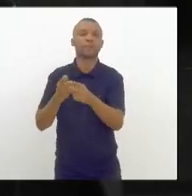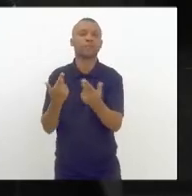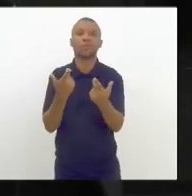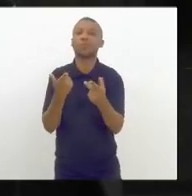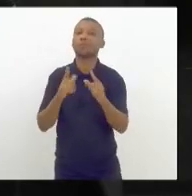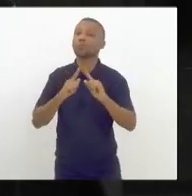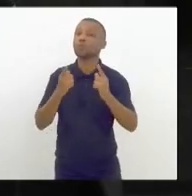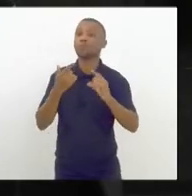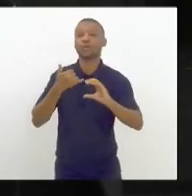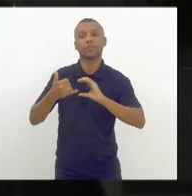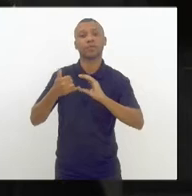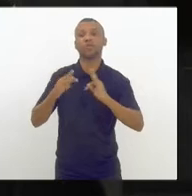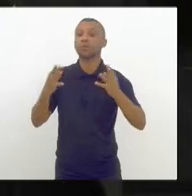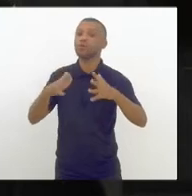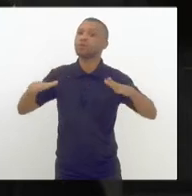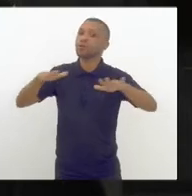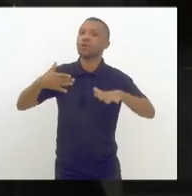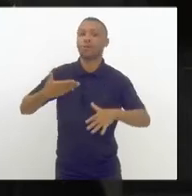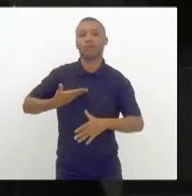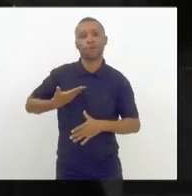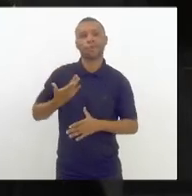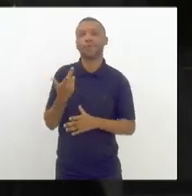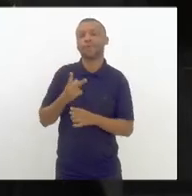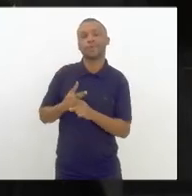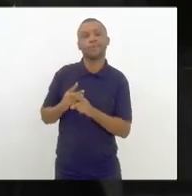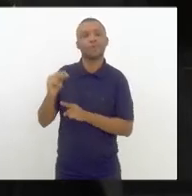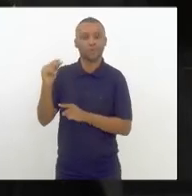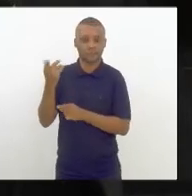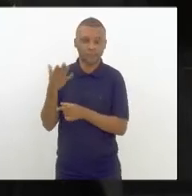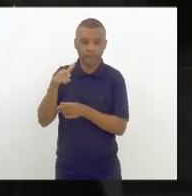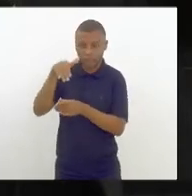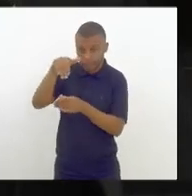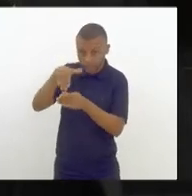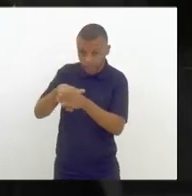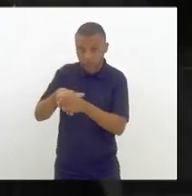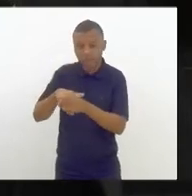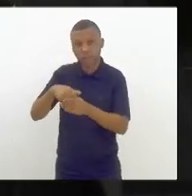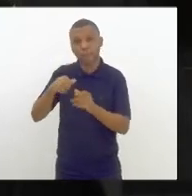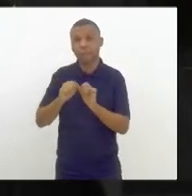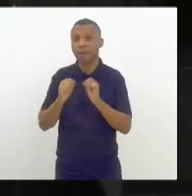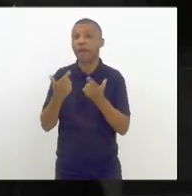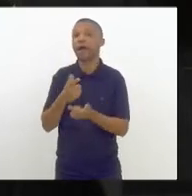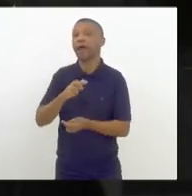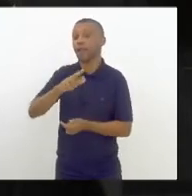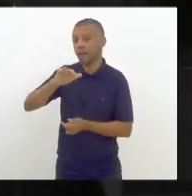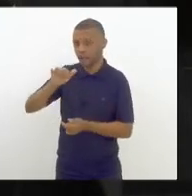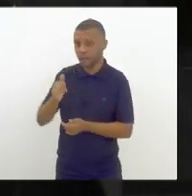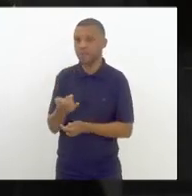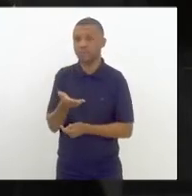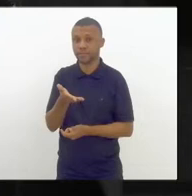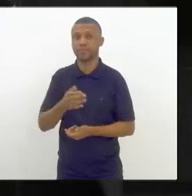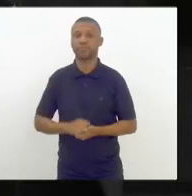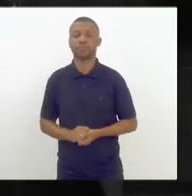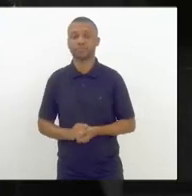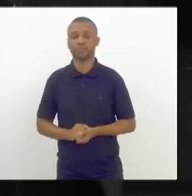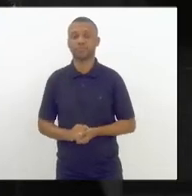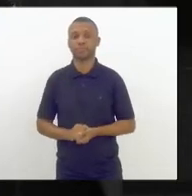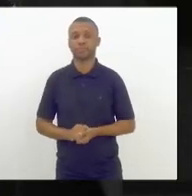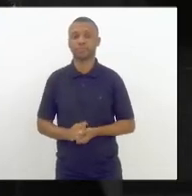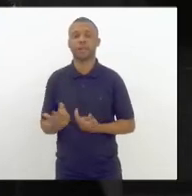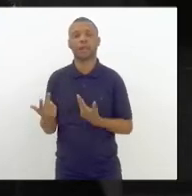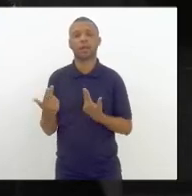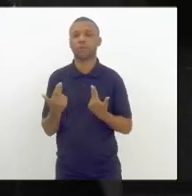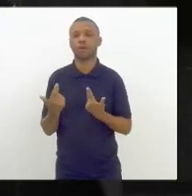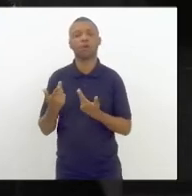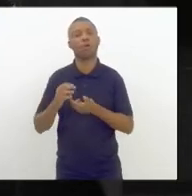grupo de WhatsApp todos os colegas é que se reelegeram para Assembleia Legislativa ao mesmo tempo também